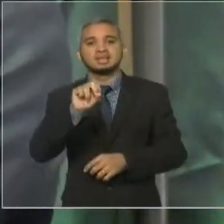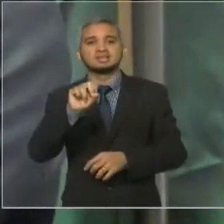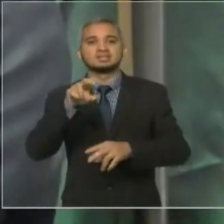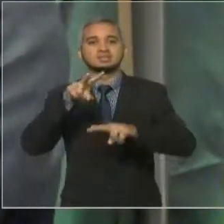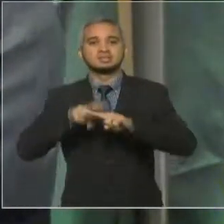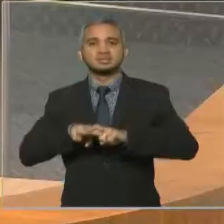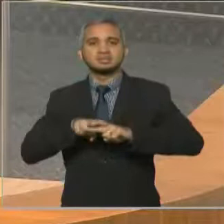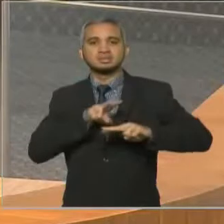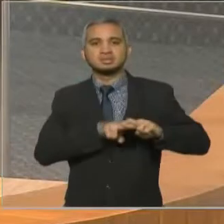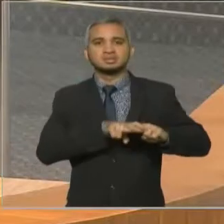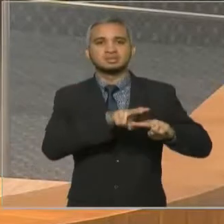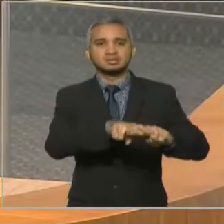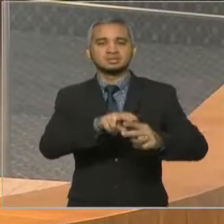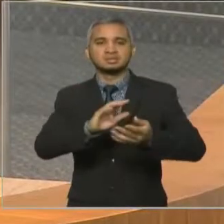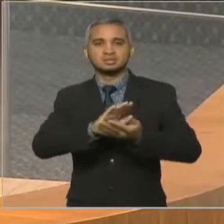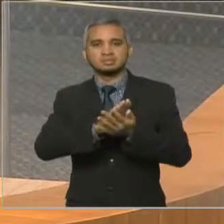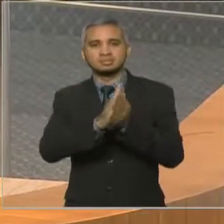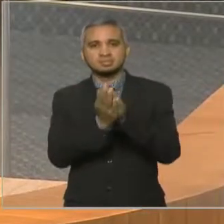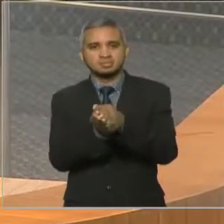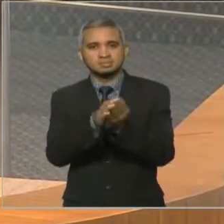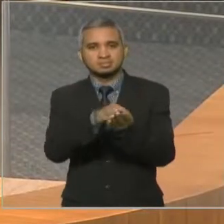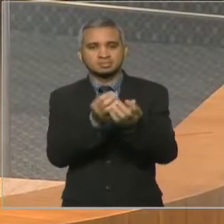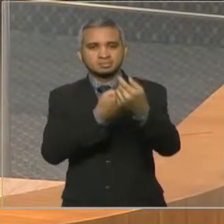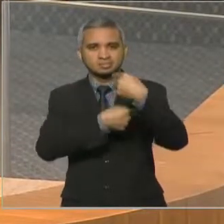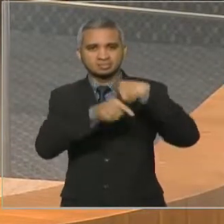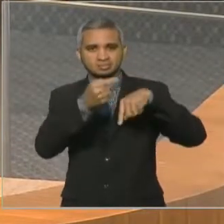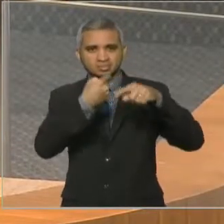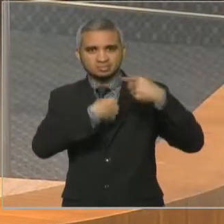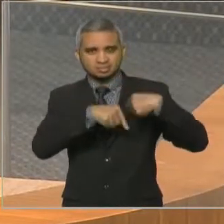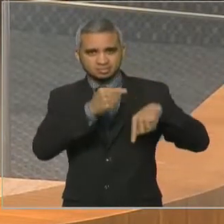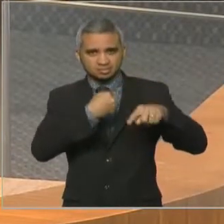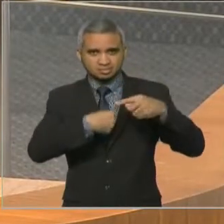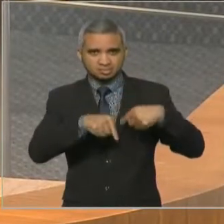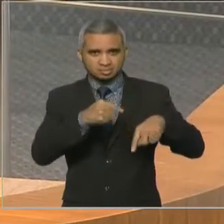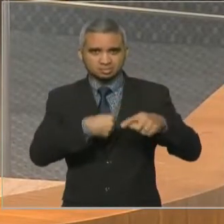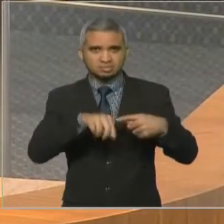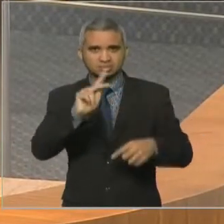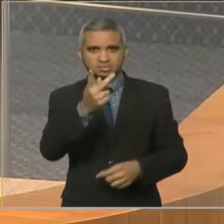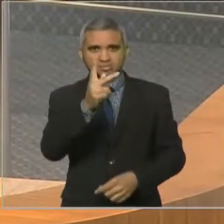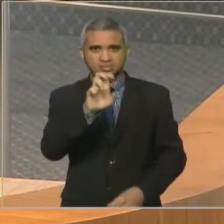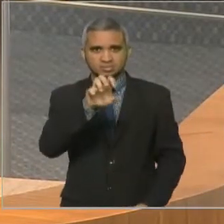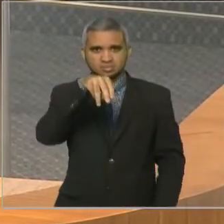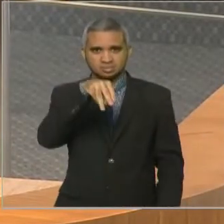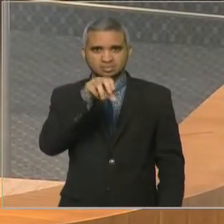permitir, dentro dos próximos 6 meses, em nosso município, atendendo o sul do estado. Obrigado, presidente.